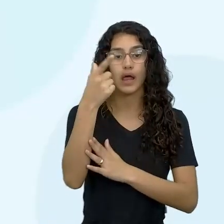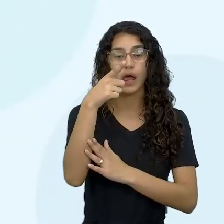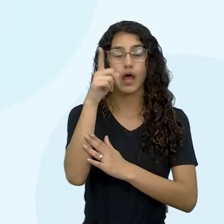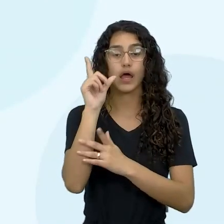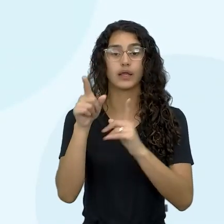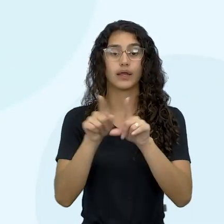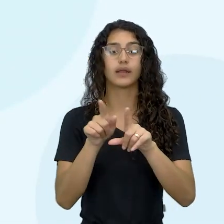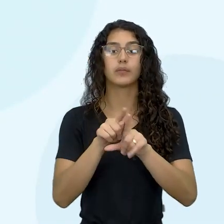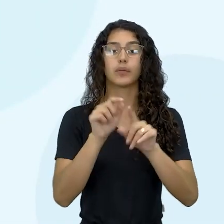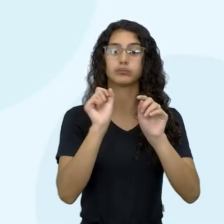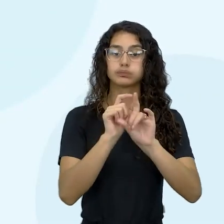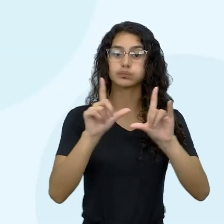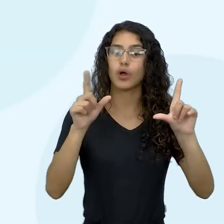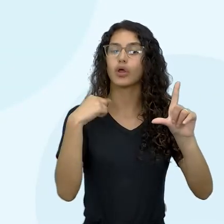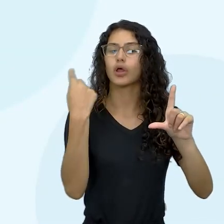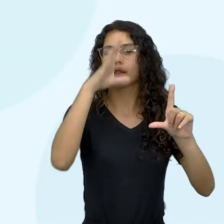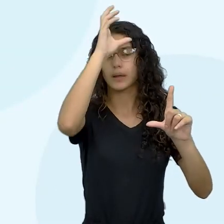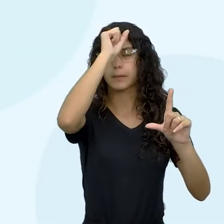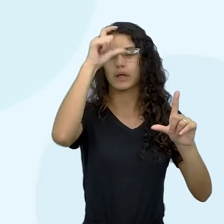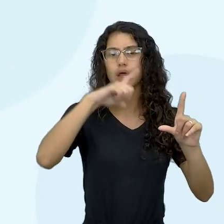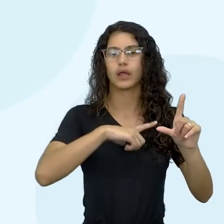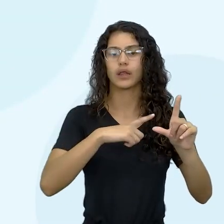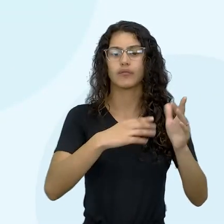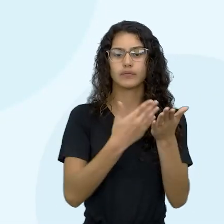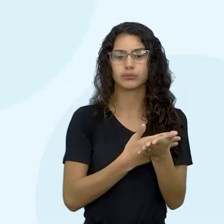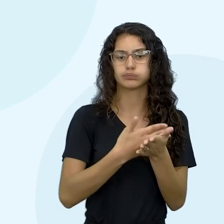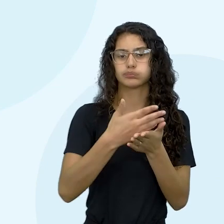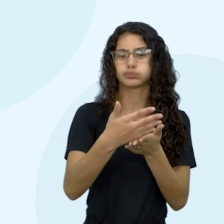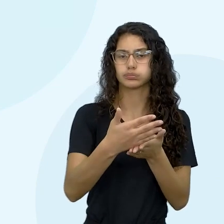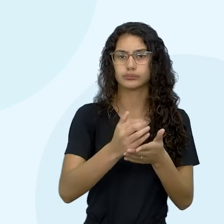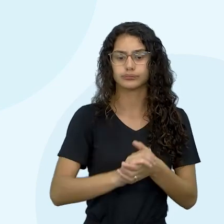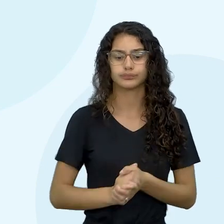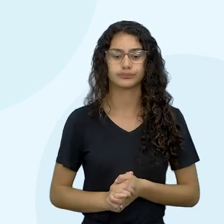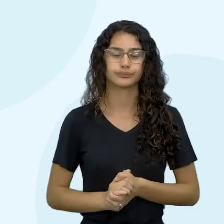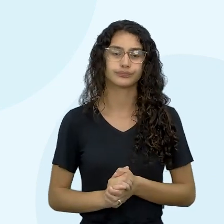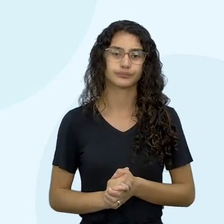disso, moral da professora, o que a gente aprendeu aí nessa introdução: